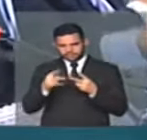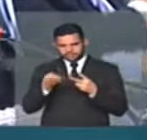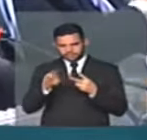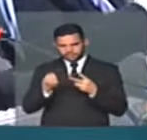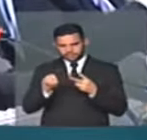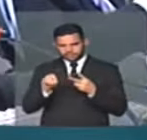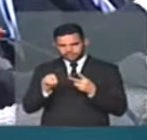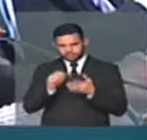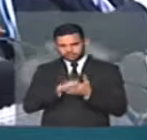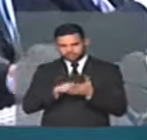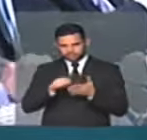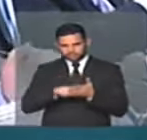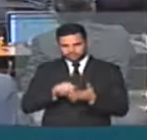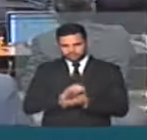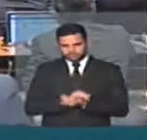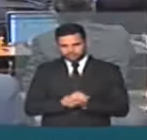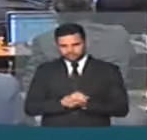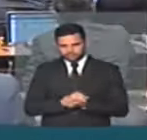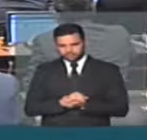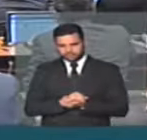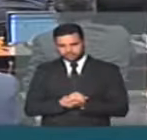dois a favor. Eu gostaria de me inscrever também.